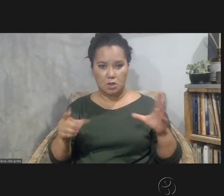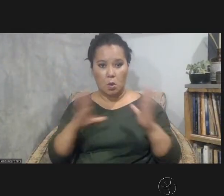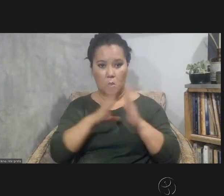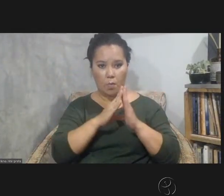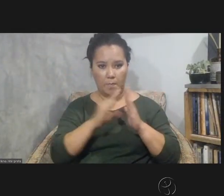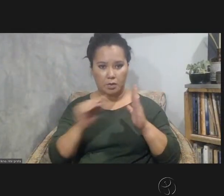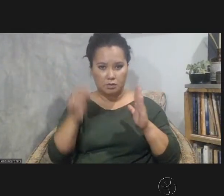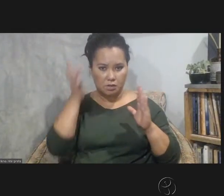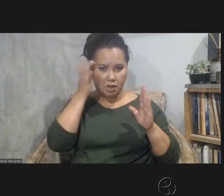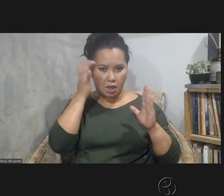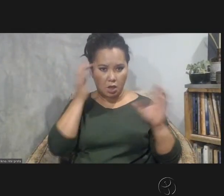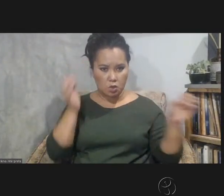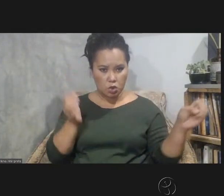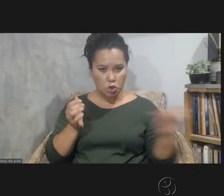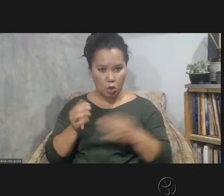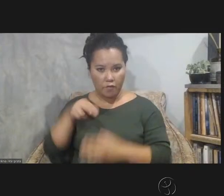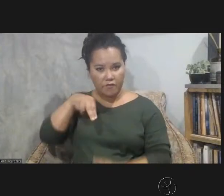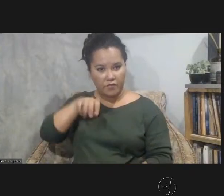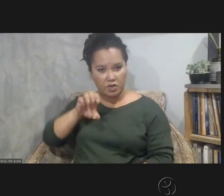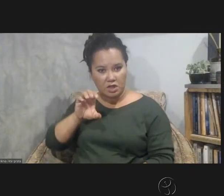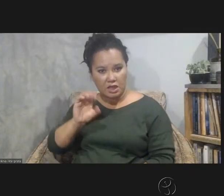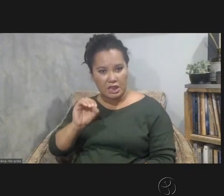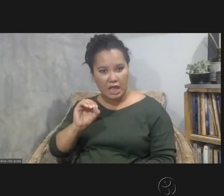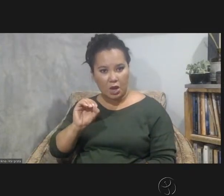alto em